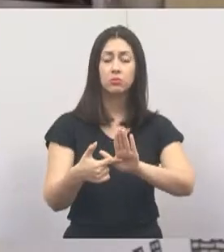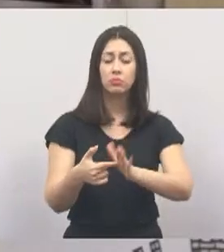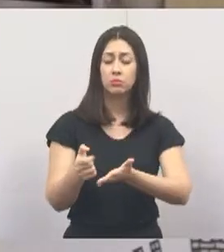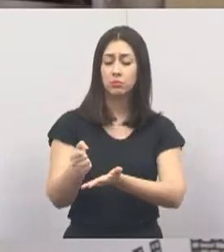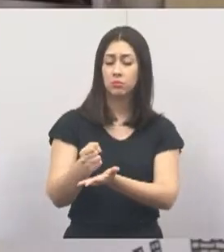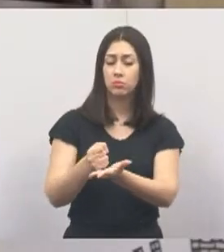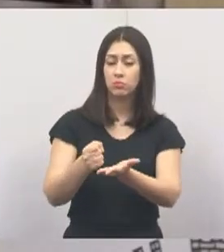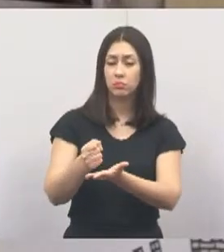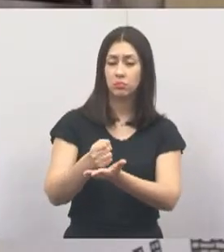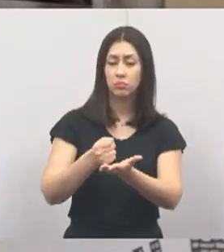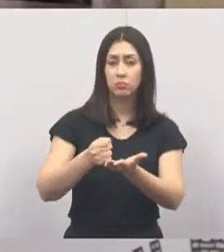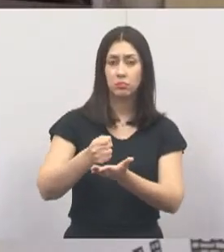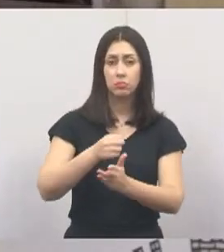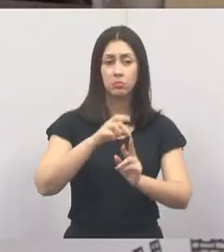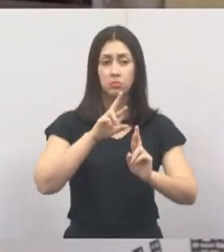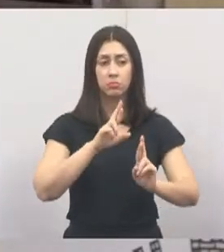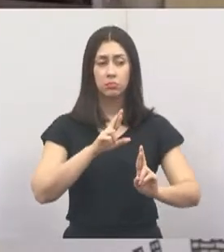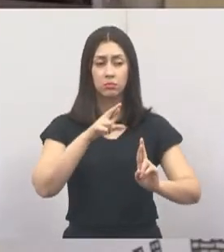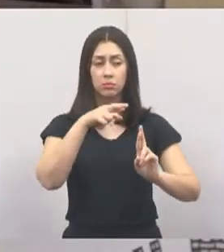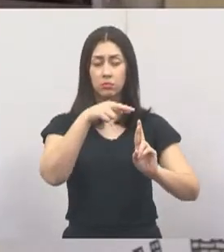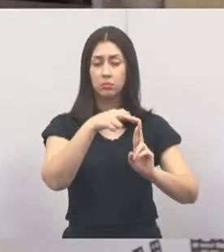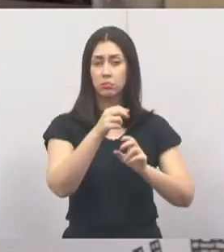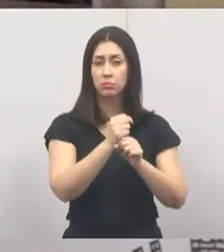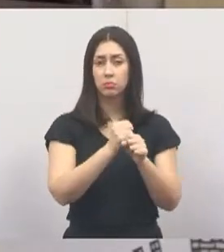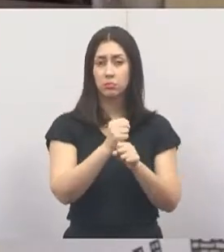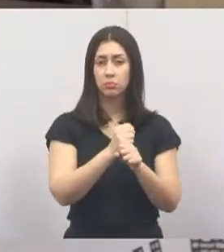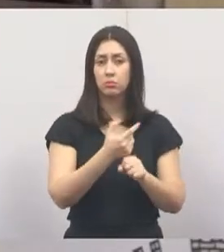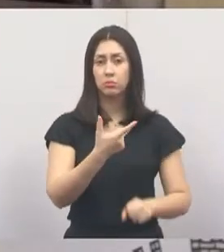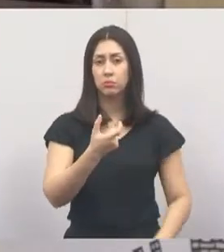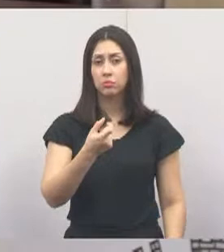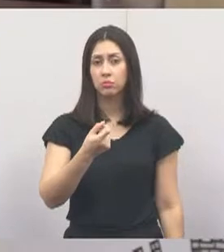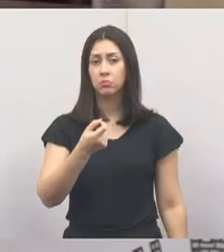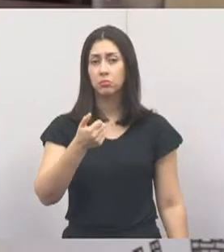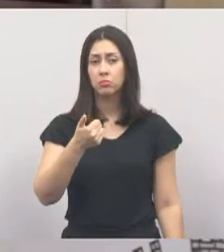base o modelo disponibilizado em 2018